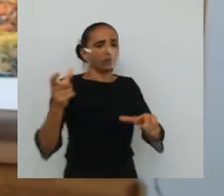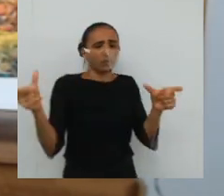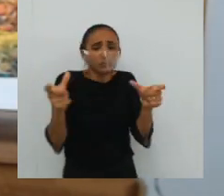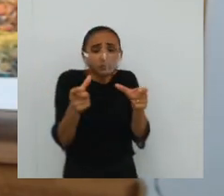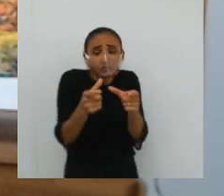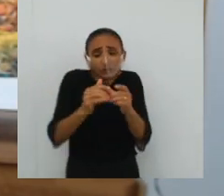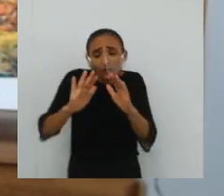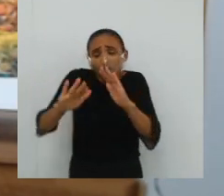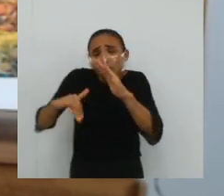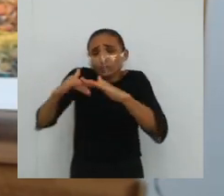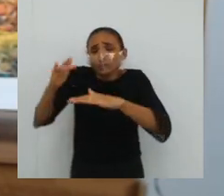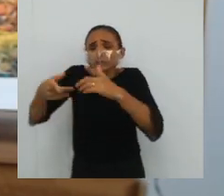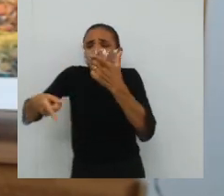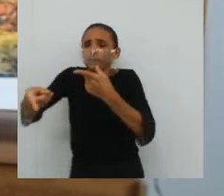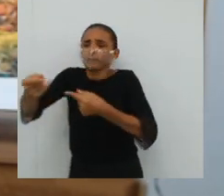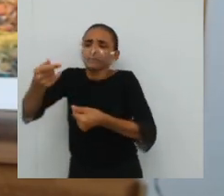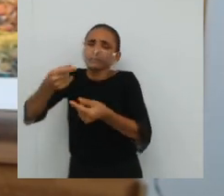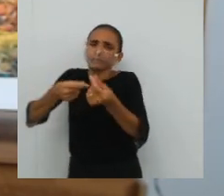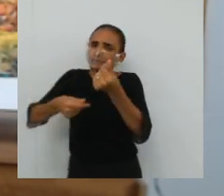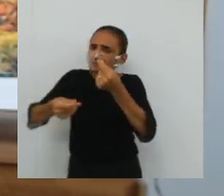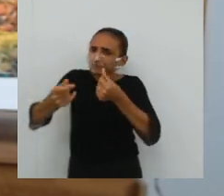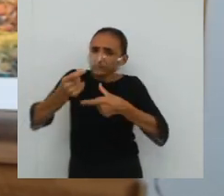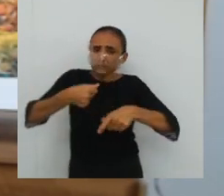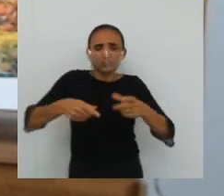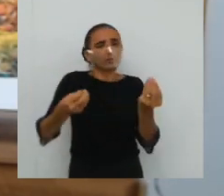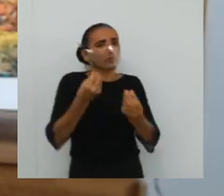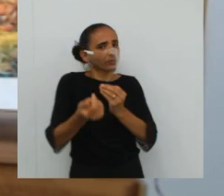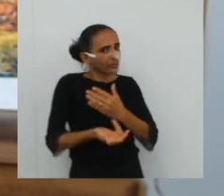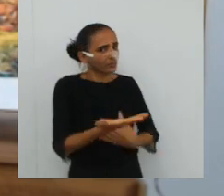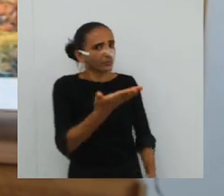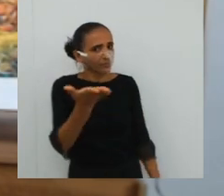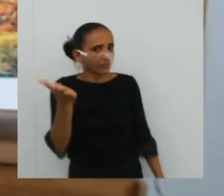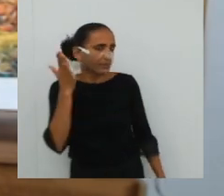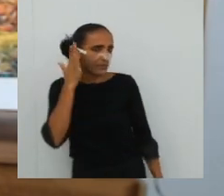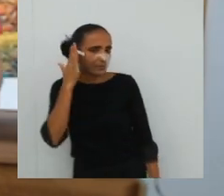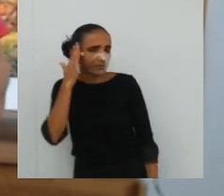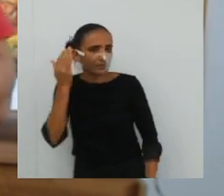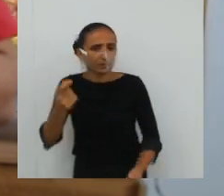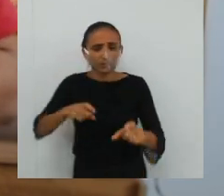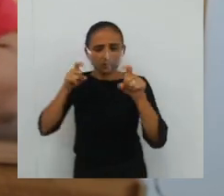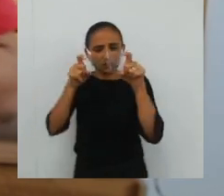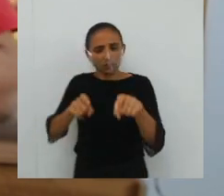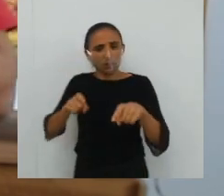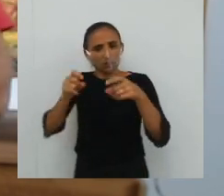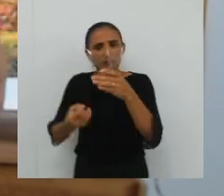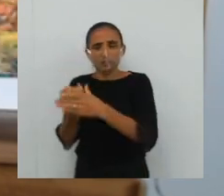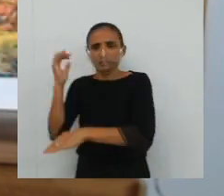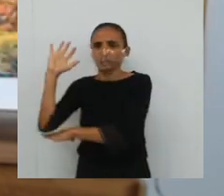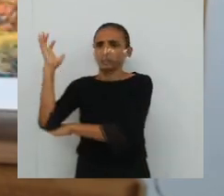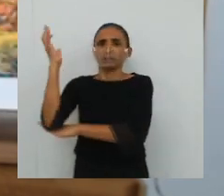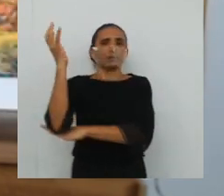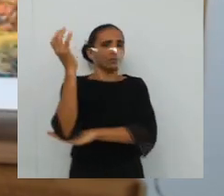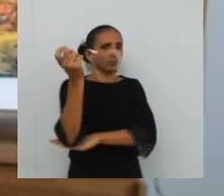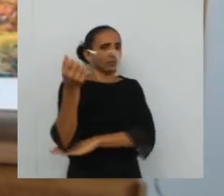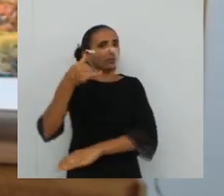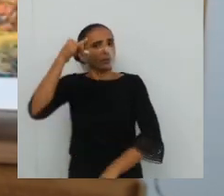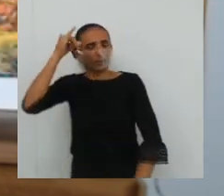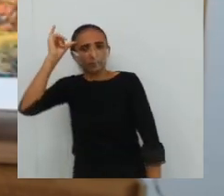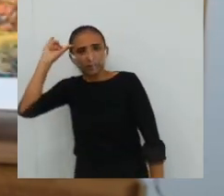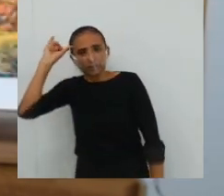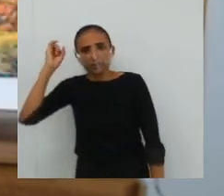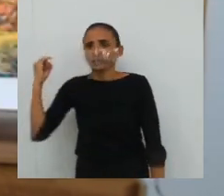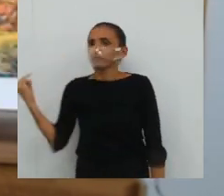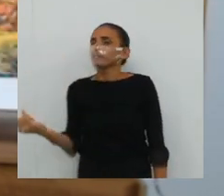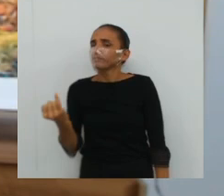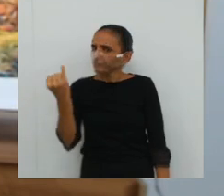desenvolvimento econômico e a sua potencialidade. Ok? Não quer dizer que a agricultura não seja importante. Ela é. Mas um